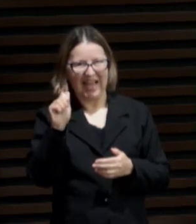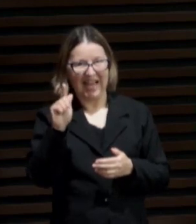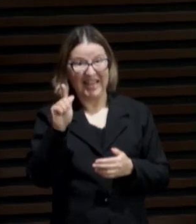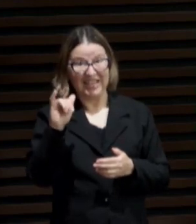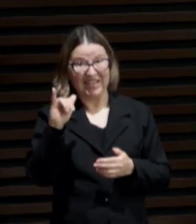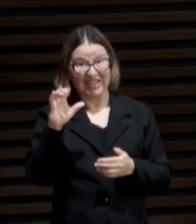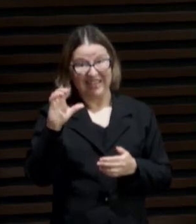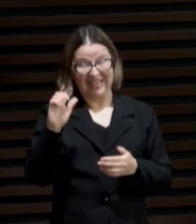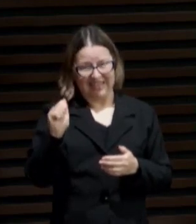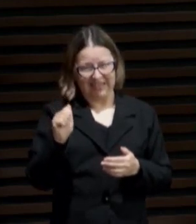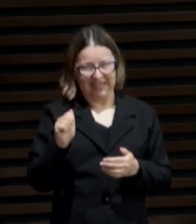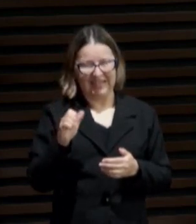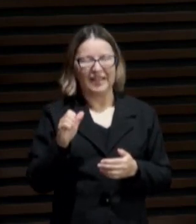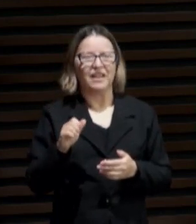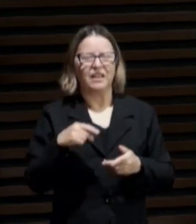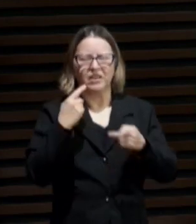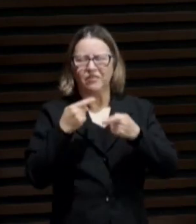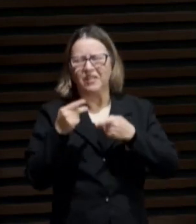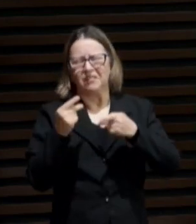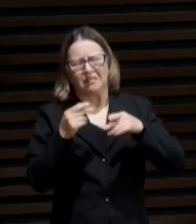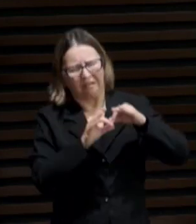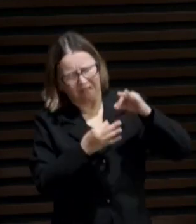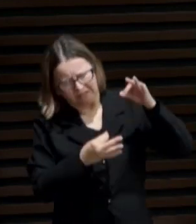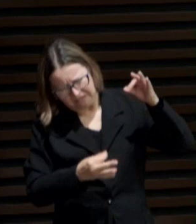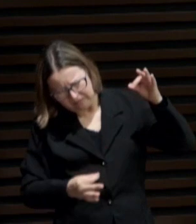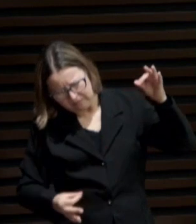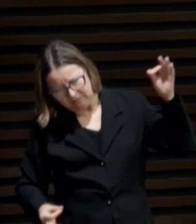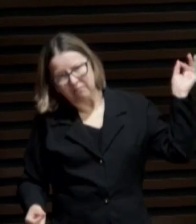loquaz. Ela falou, entendi nada. Pois é.